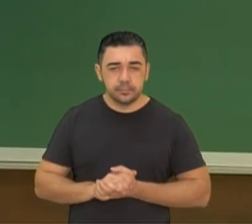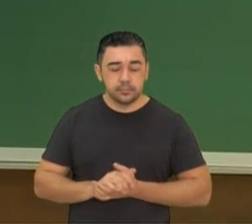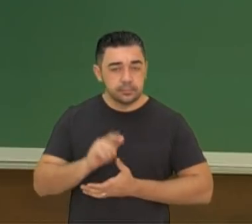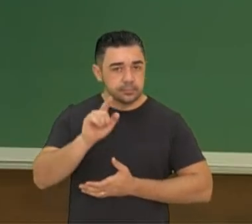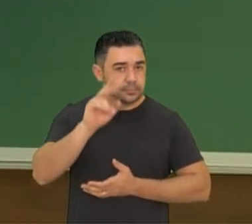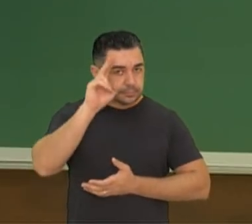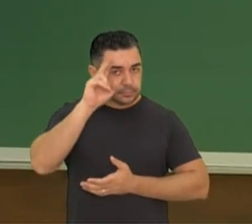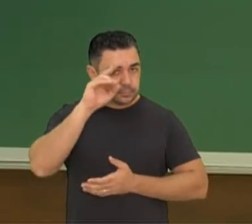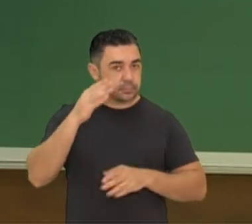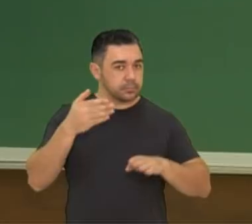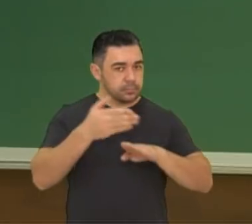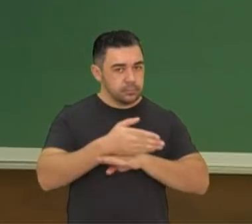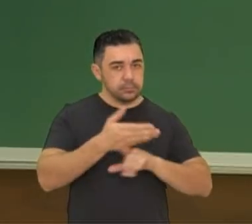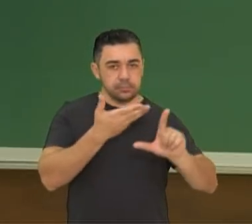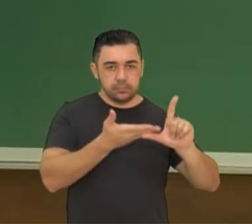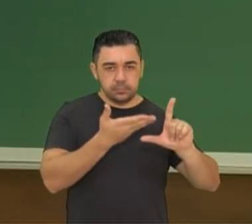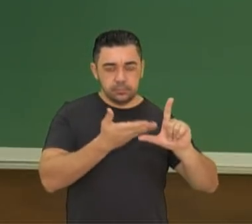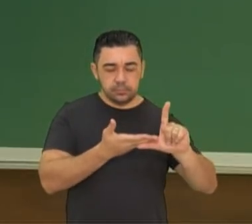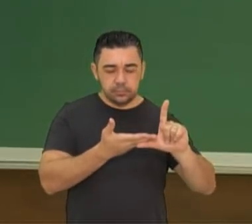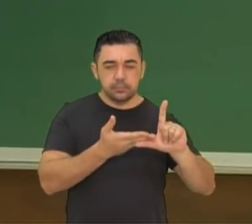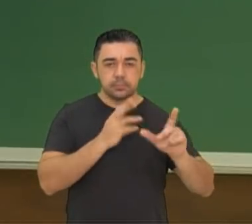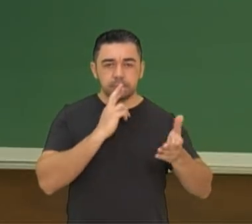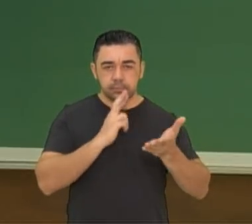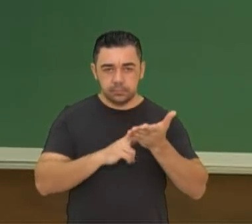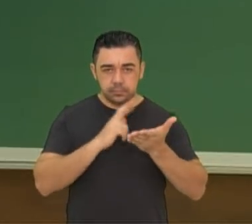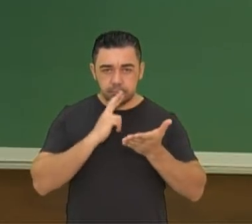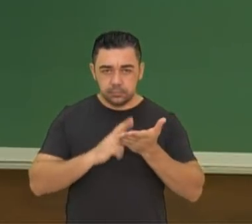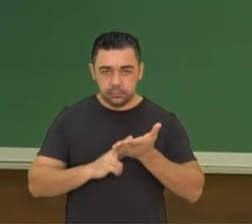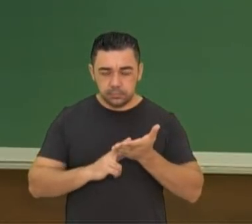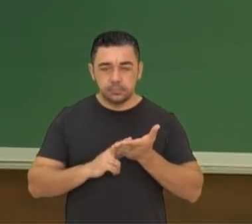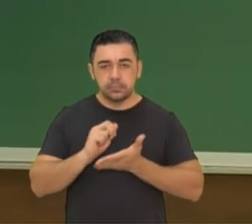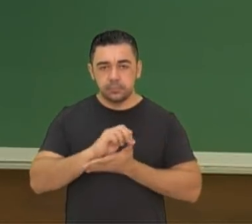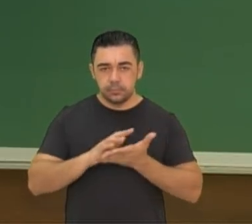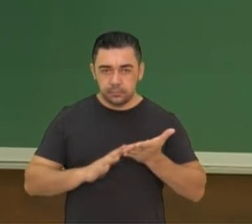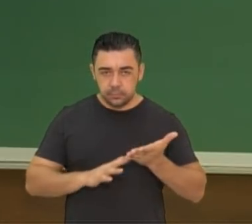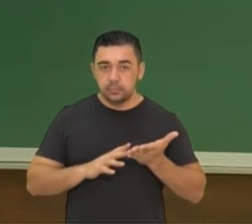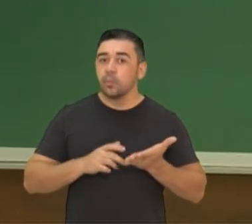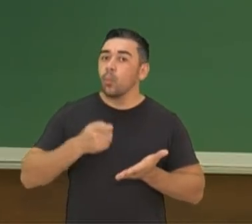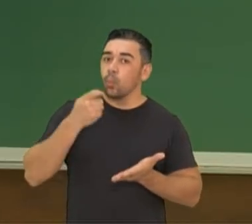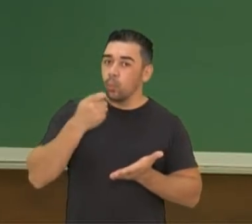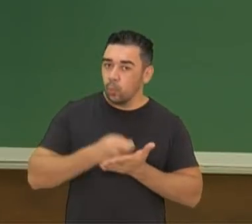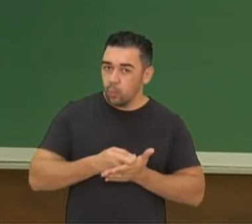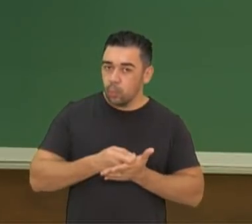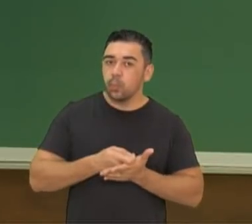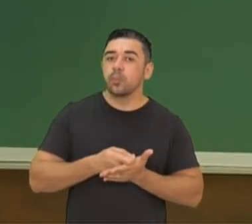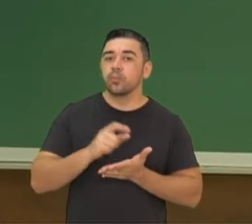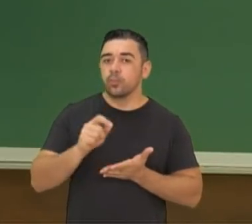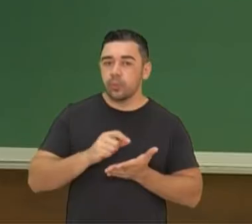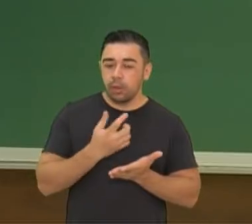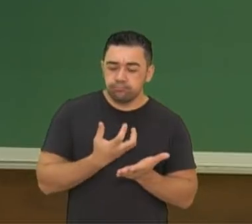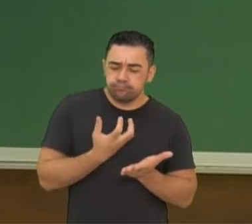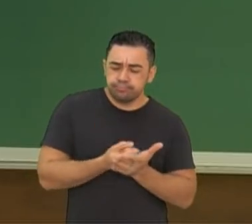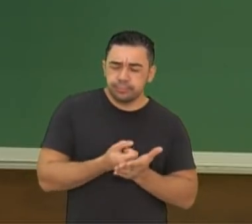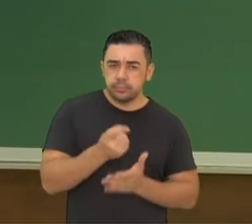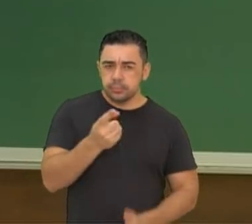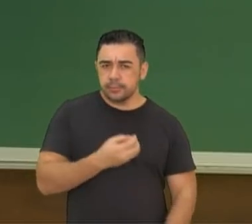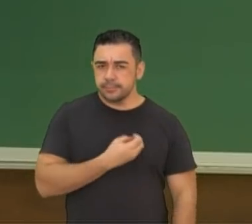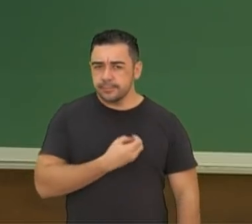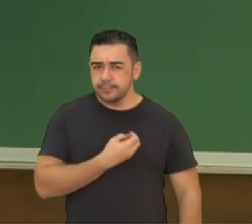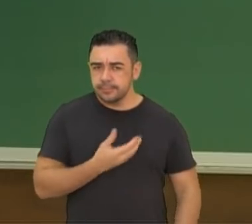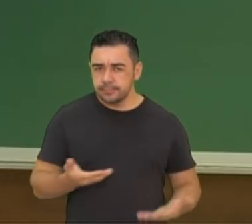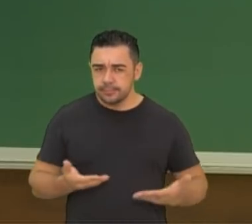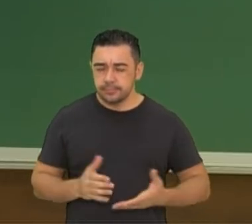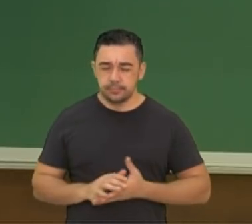Lembre-se de fazer as atividades no Google Classroom, inclusive a atividade obrigatória desta aula, para validar a tua presença no dia de